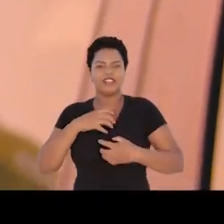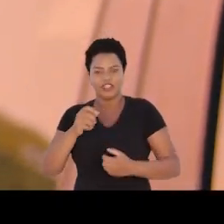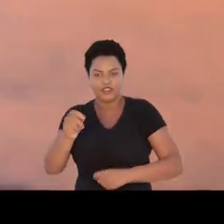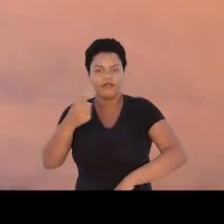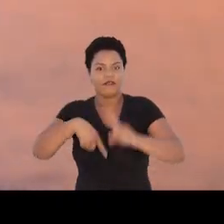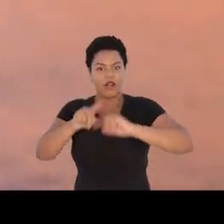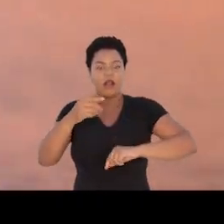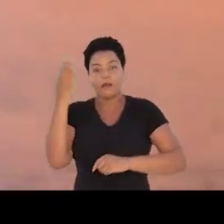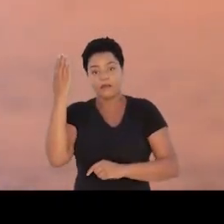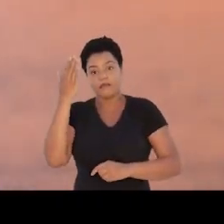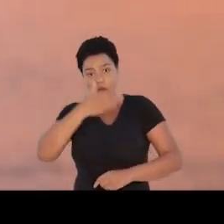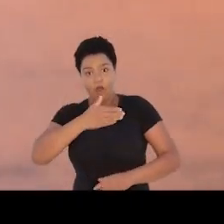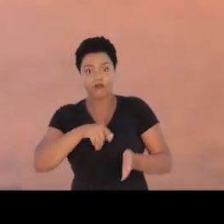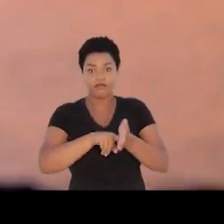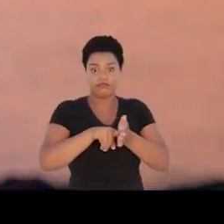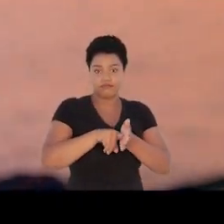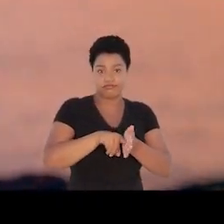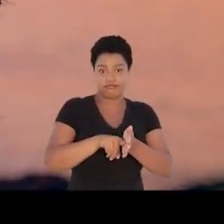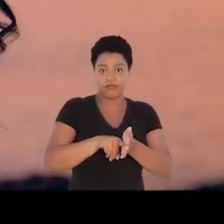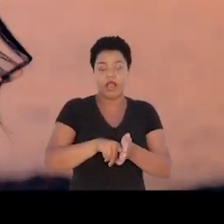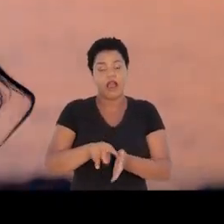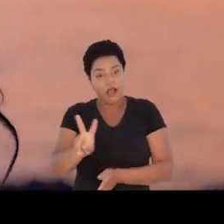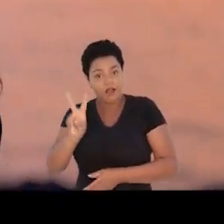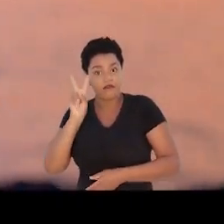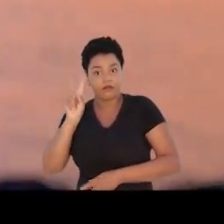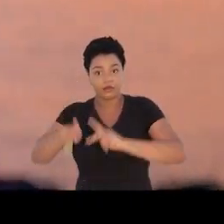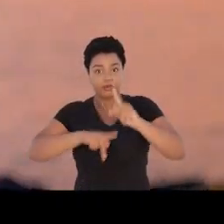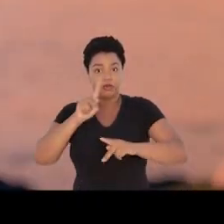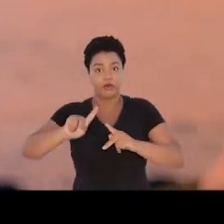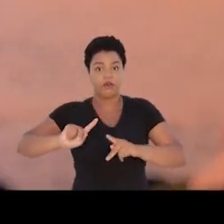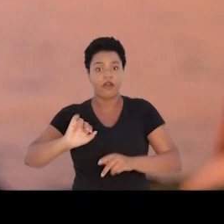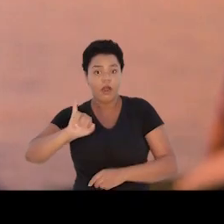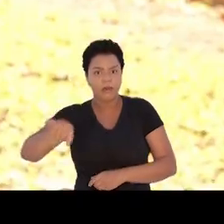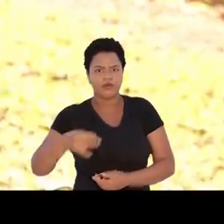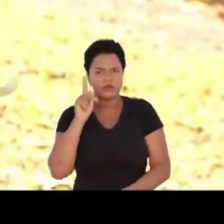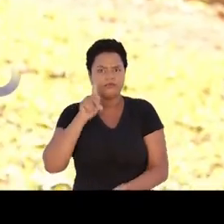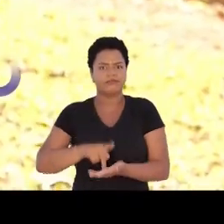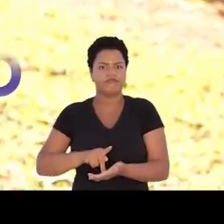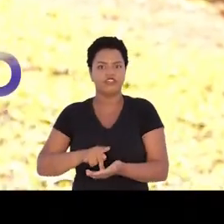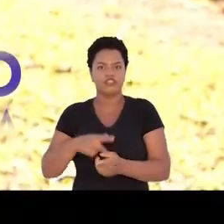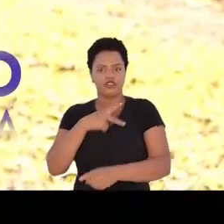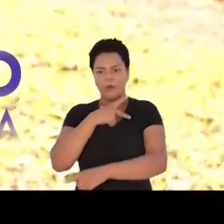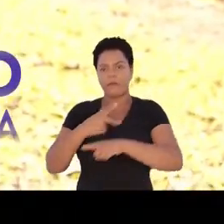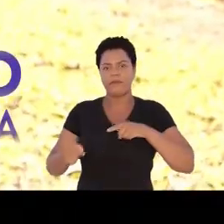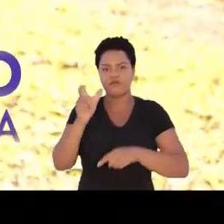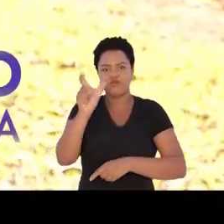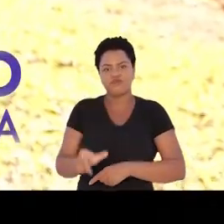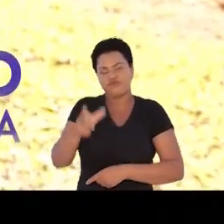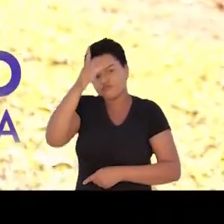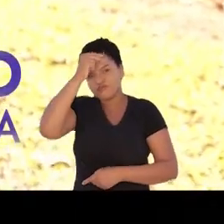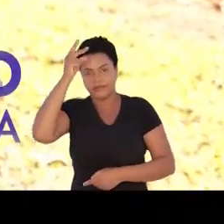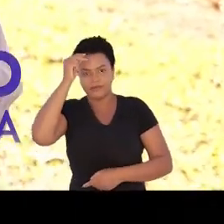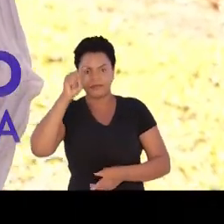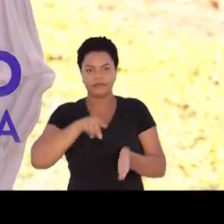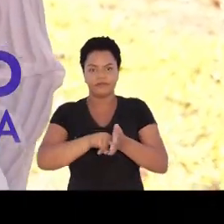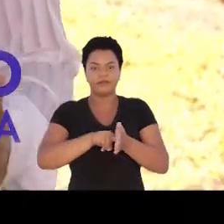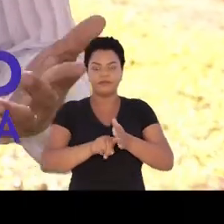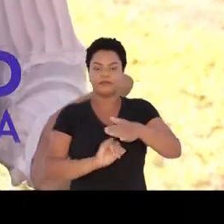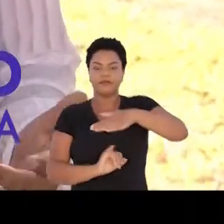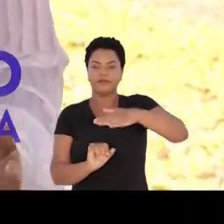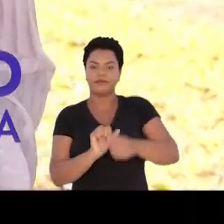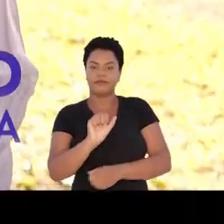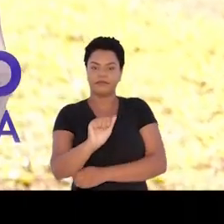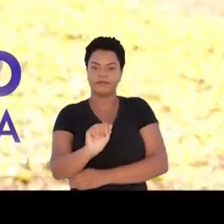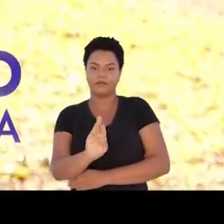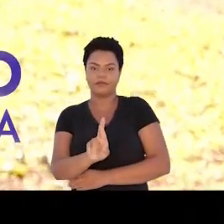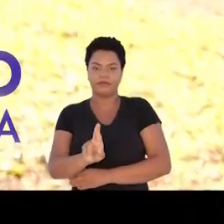dos mesmos projetos de futuro, do mesmo sentimento de mudança. Estou muito feliz com a nossa jornada. Quero